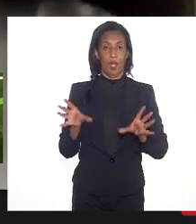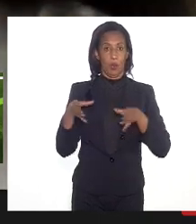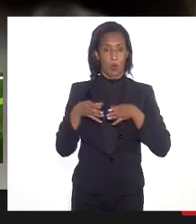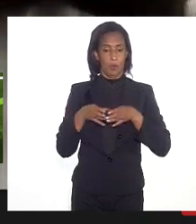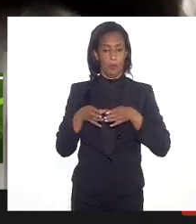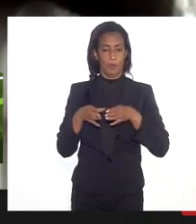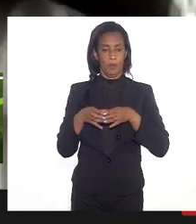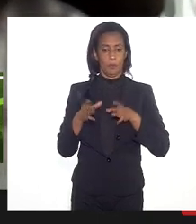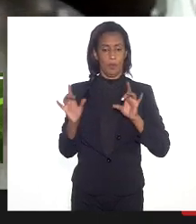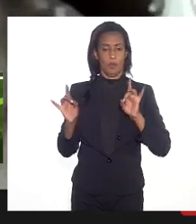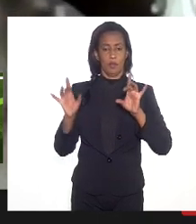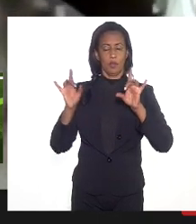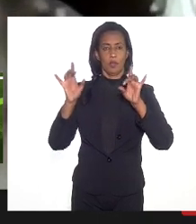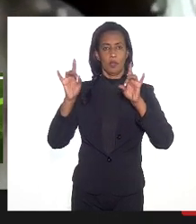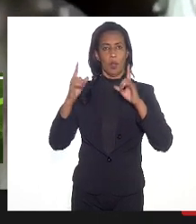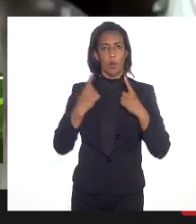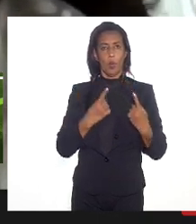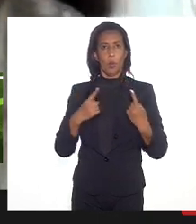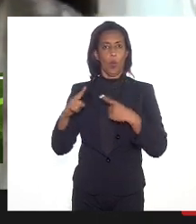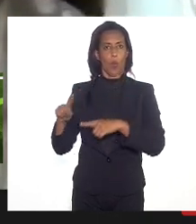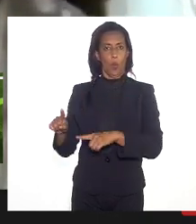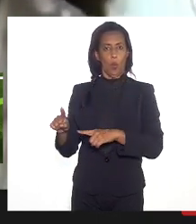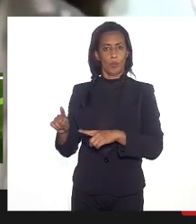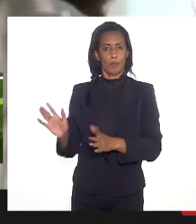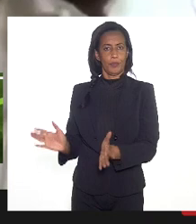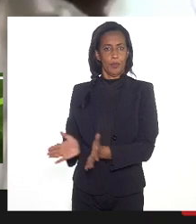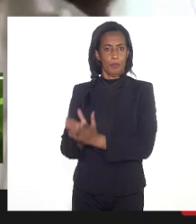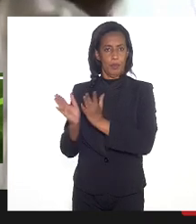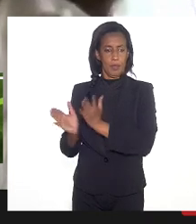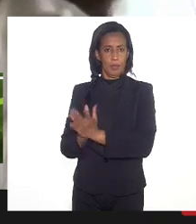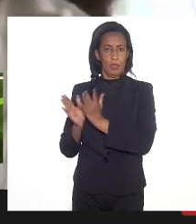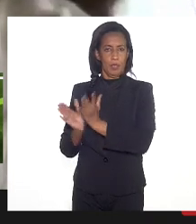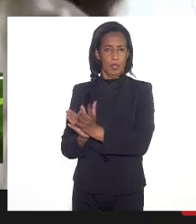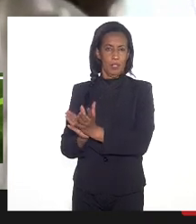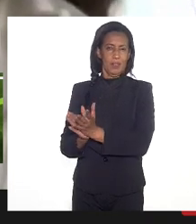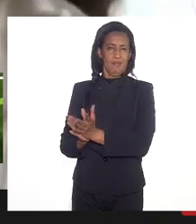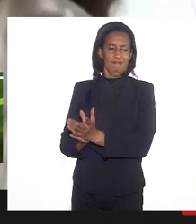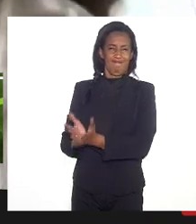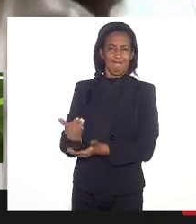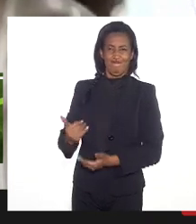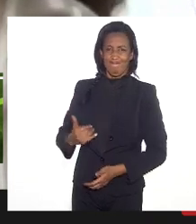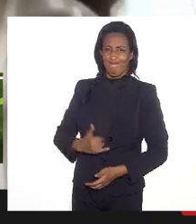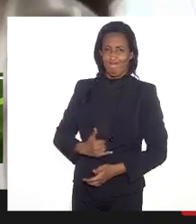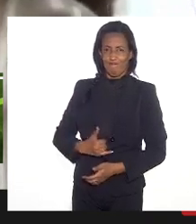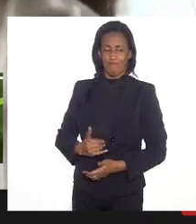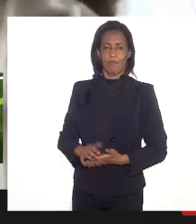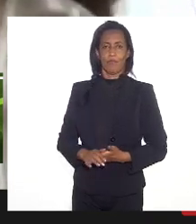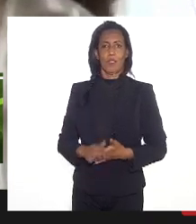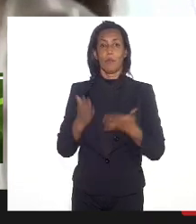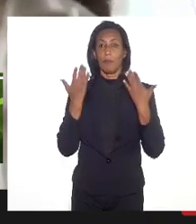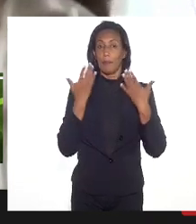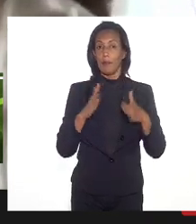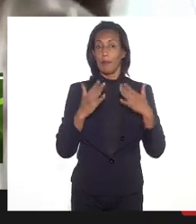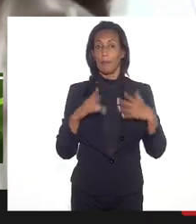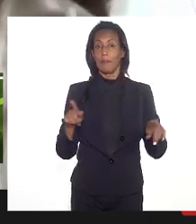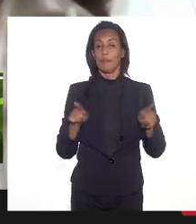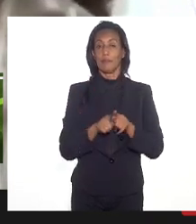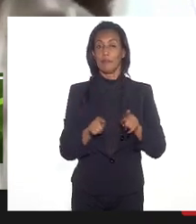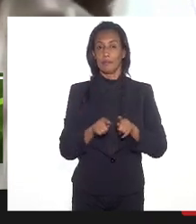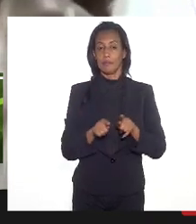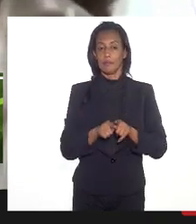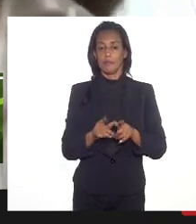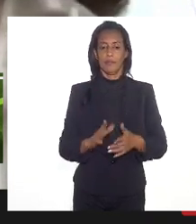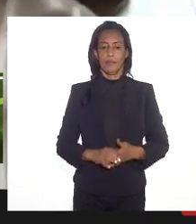Comissão Especial de Enfrentamento à Miséria e à Extrema Pobreza, e parabenizar